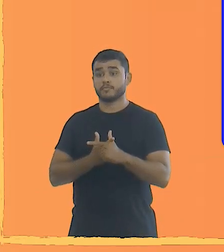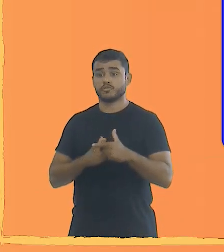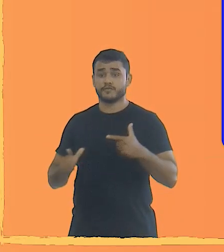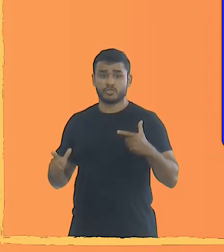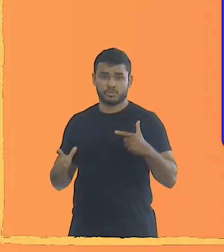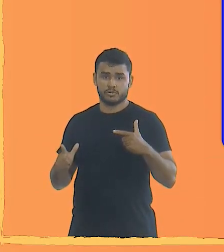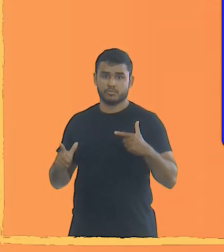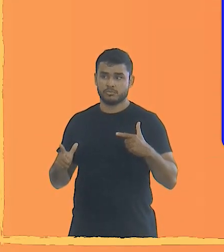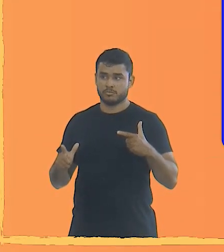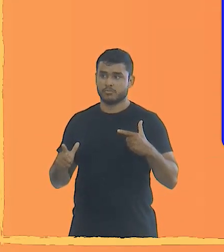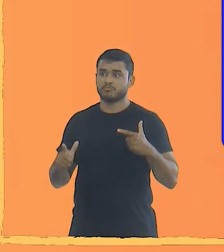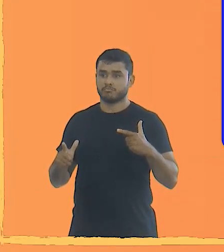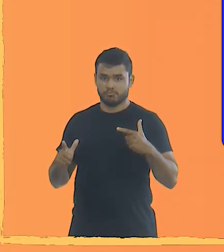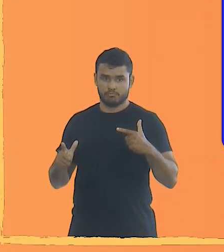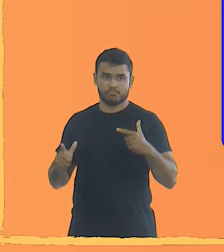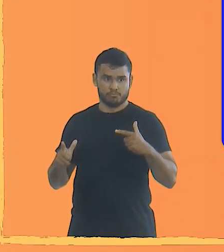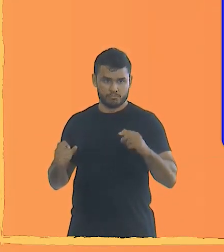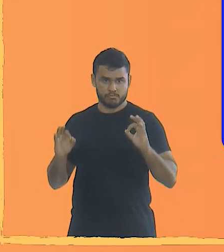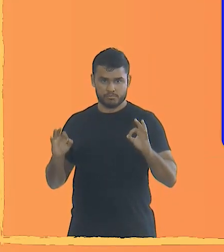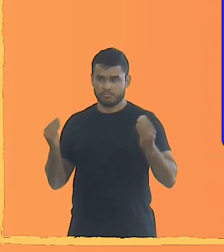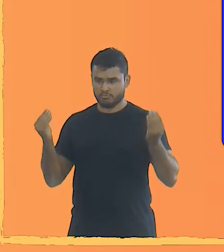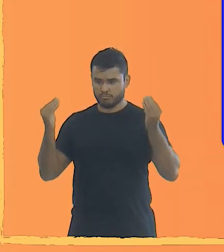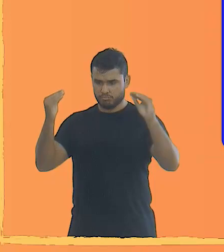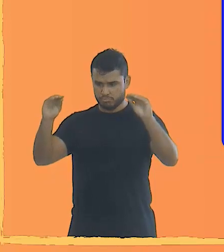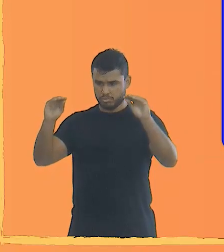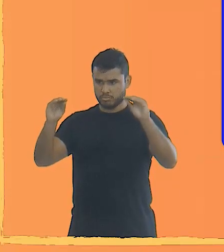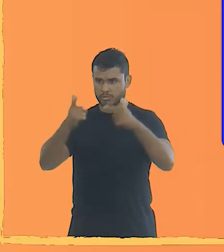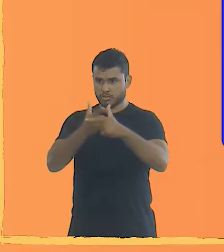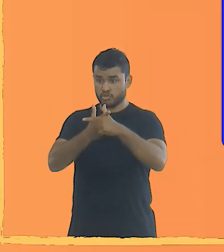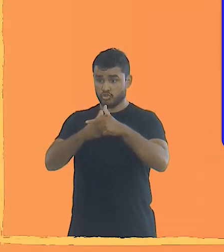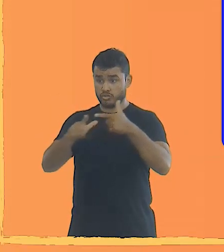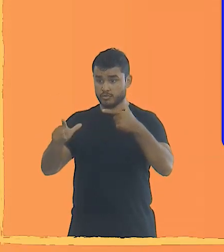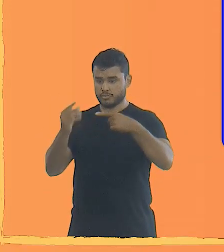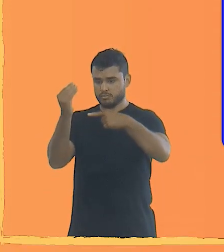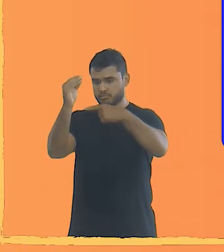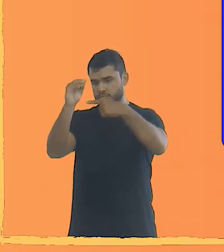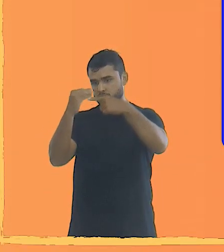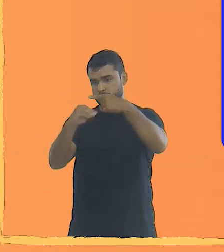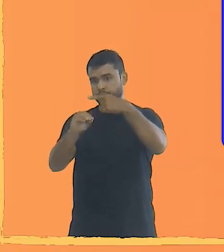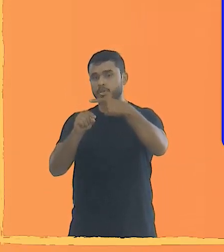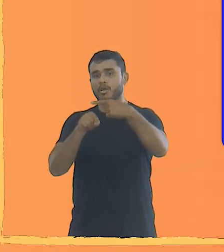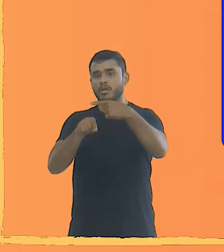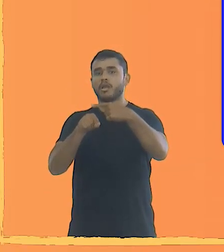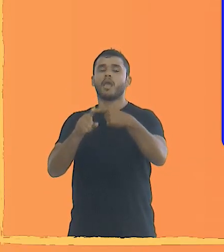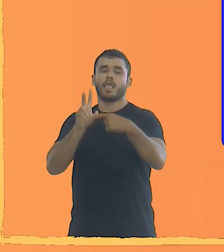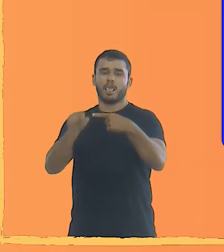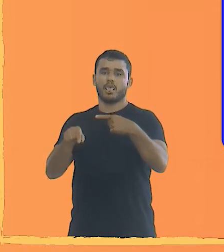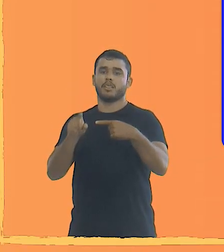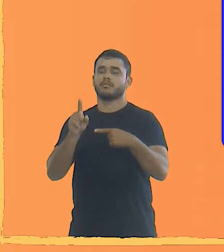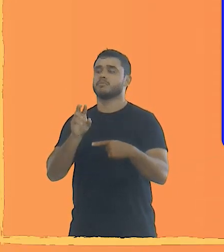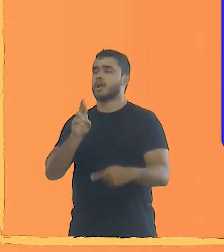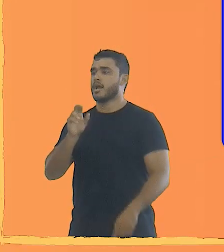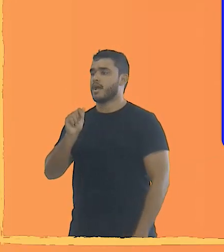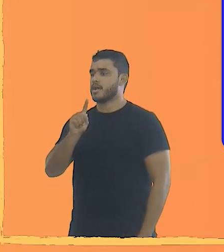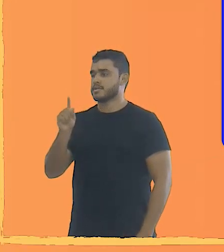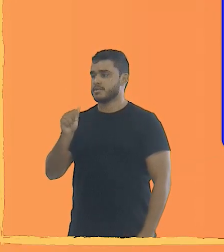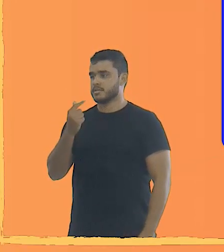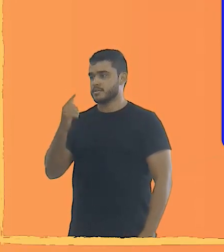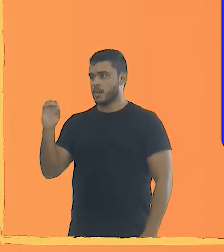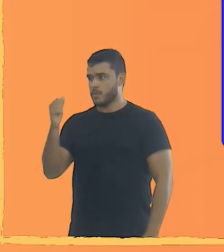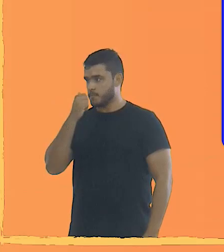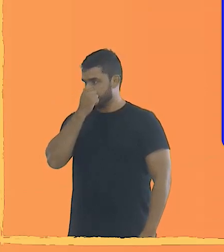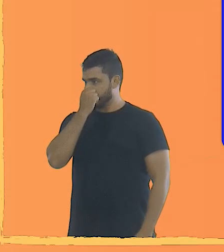duas grandezas. Então, quando você pega um resultado, divide por outro resultado, você criou uma razão,